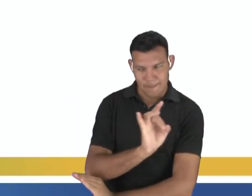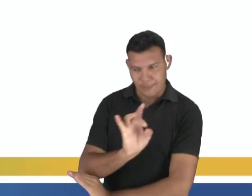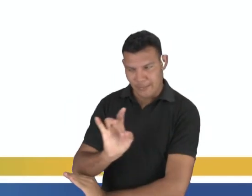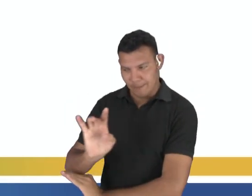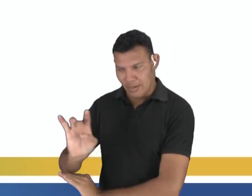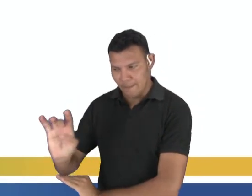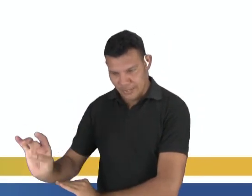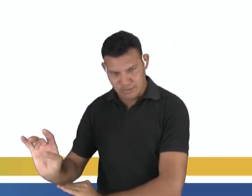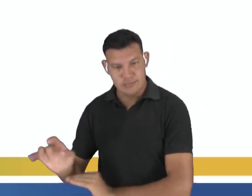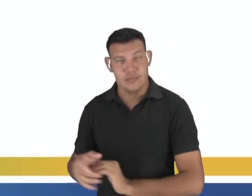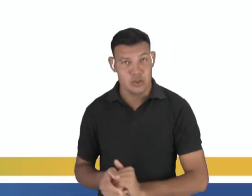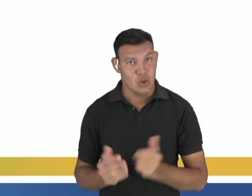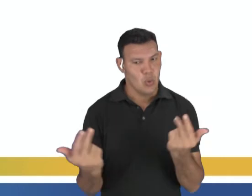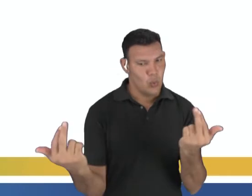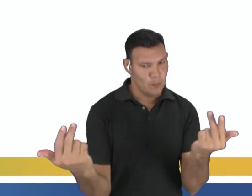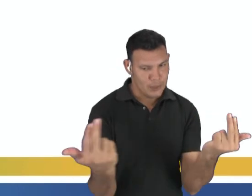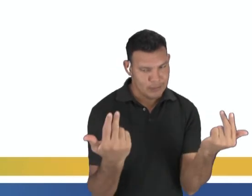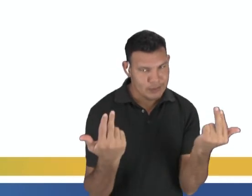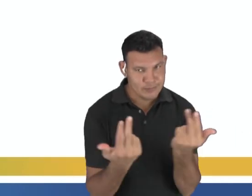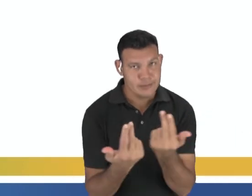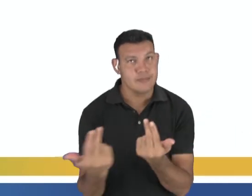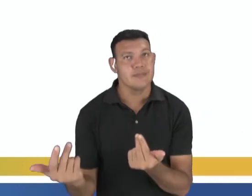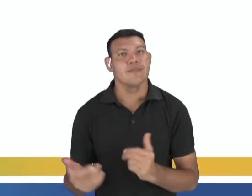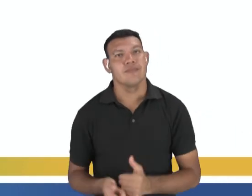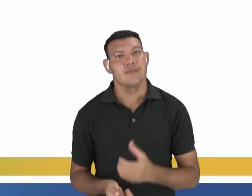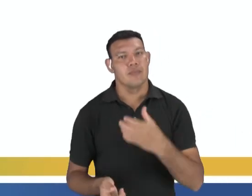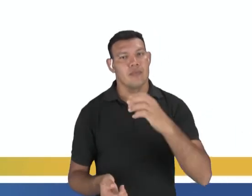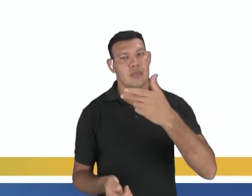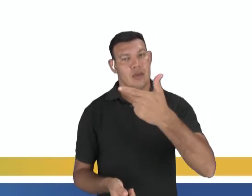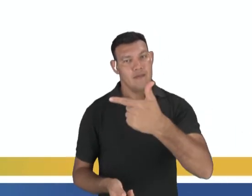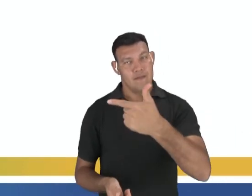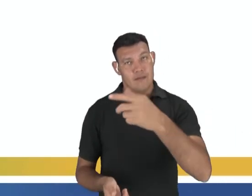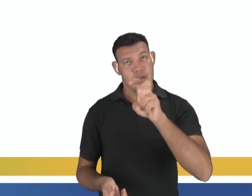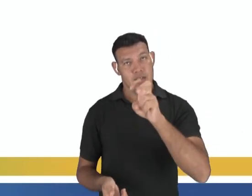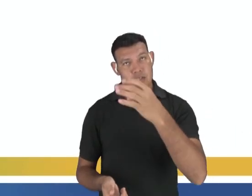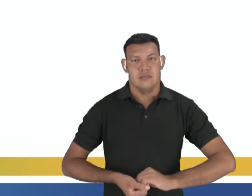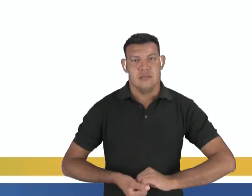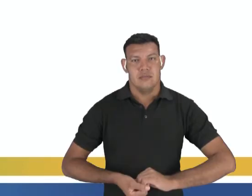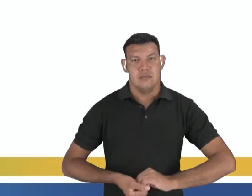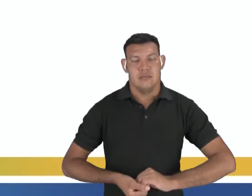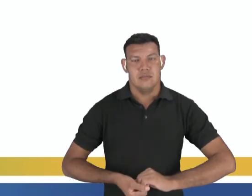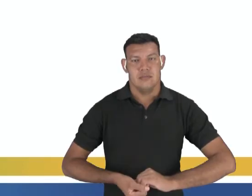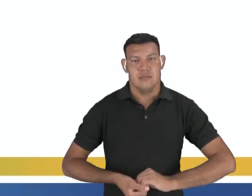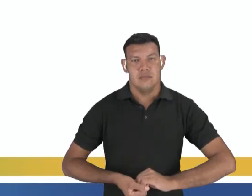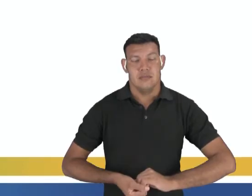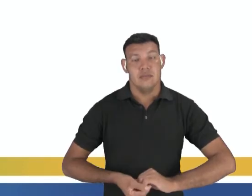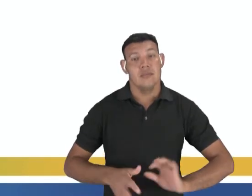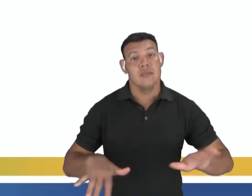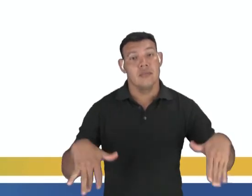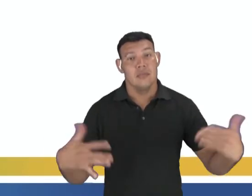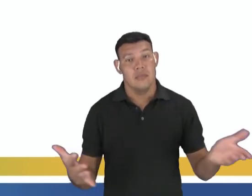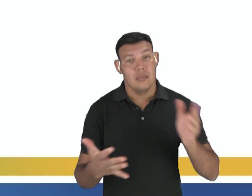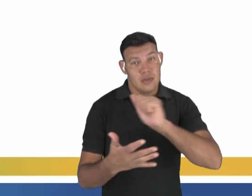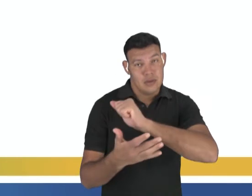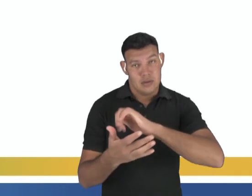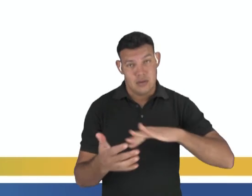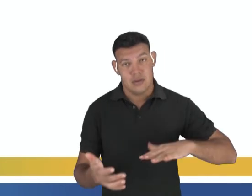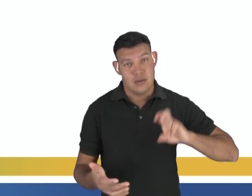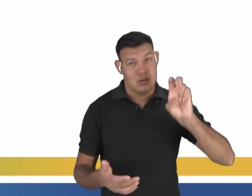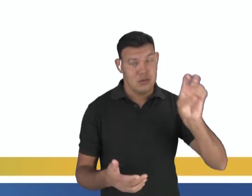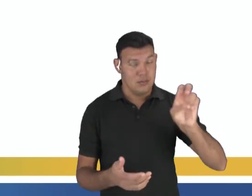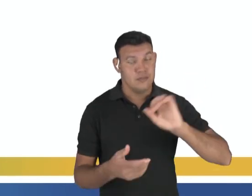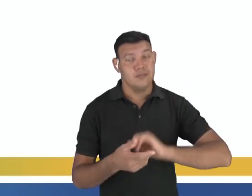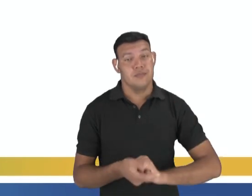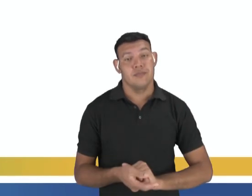pedaços que são supostos todos iguais mesmo comprimento será de 25 certinho então agora vamos resolver